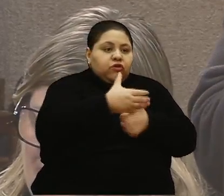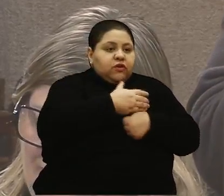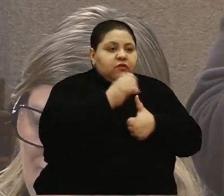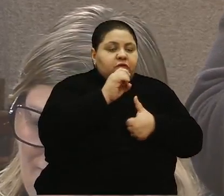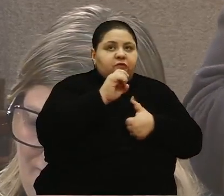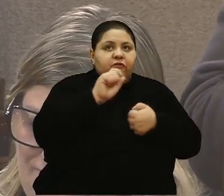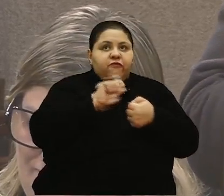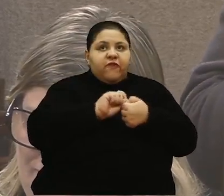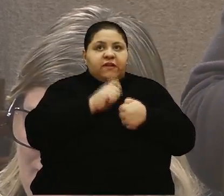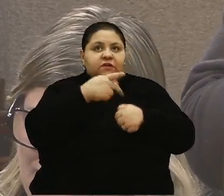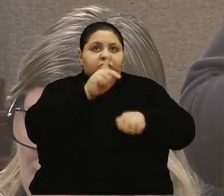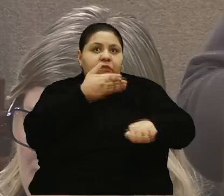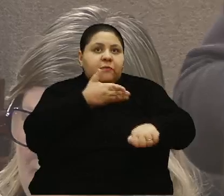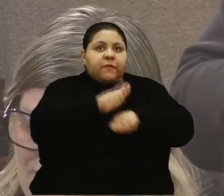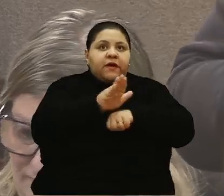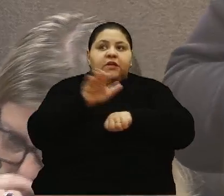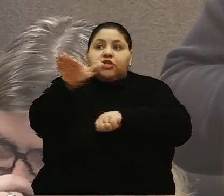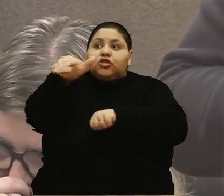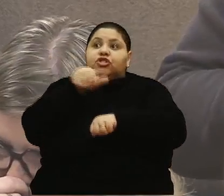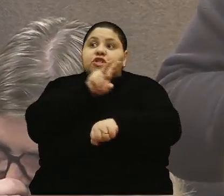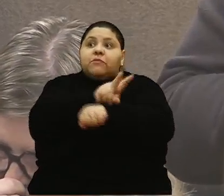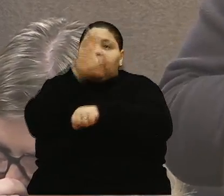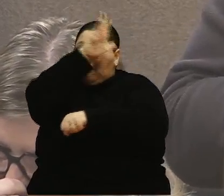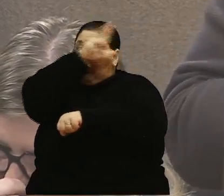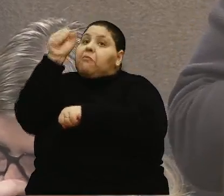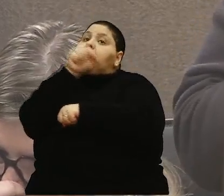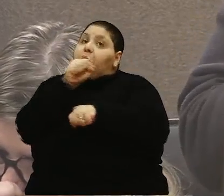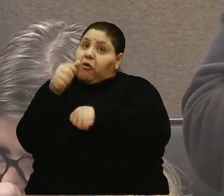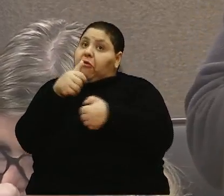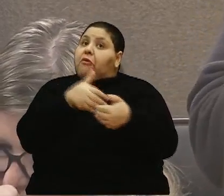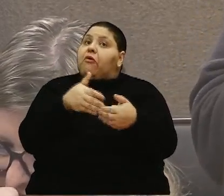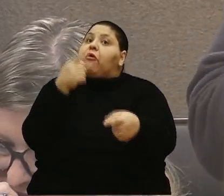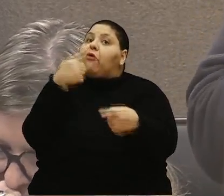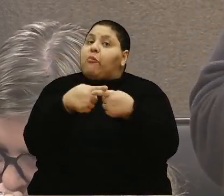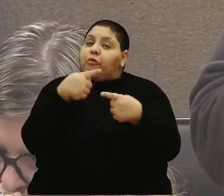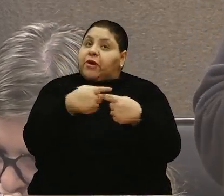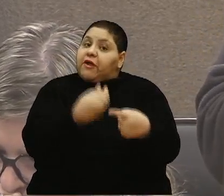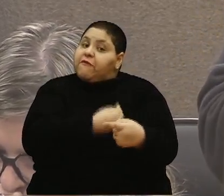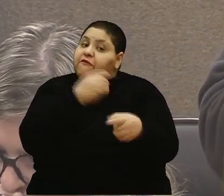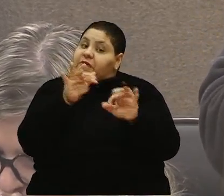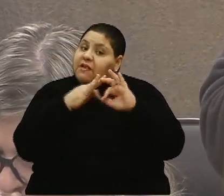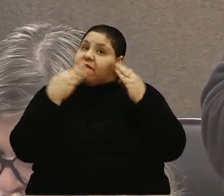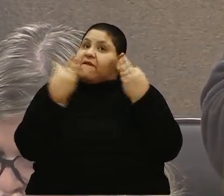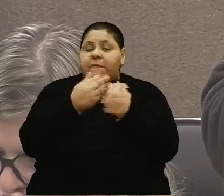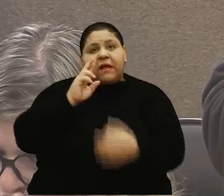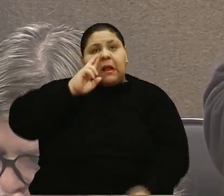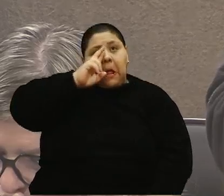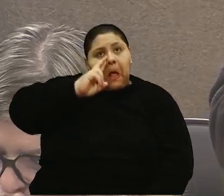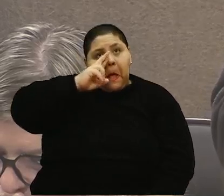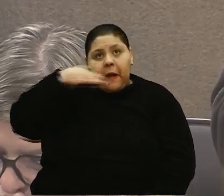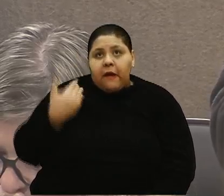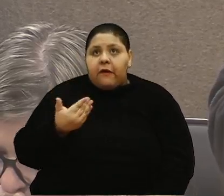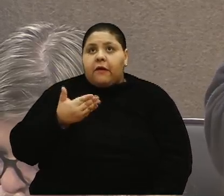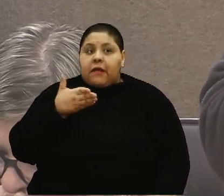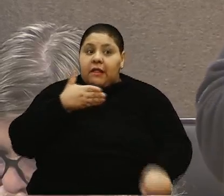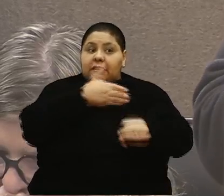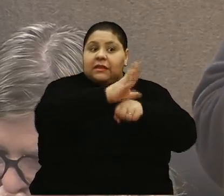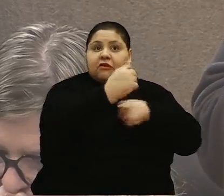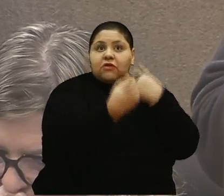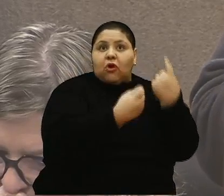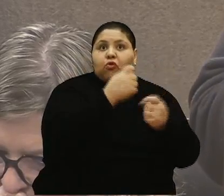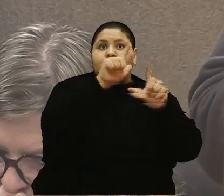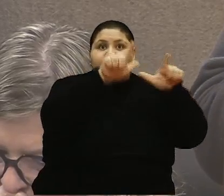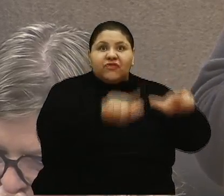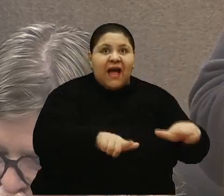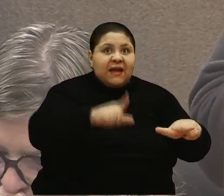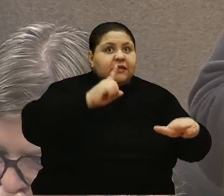Guarda Municipal, ainda podem ser perseguidos, né, porque coloca a sua vida, a sua família em risco, né, entrando em alguns lugares aí,